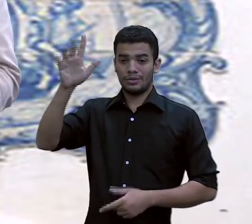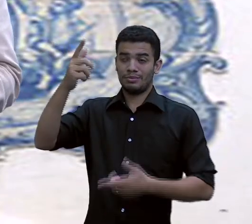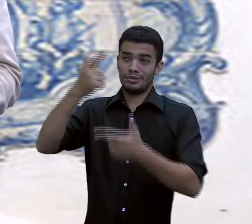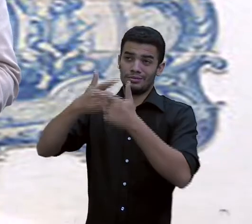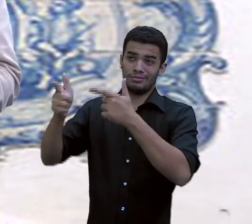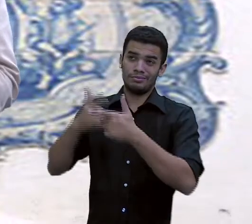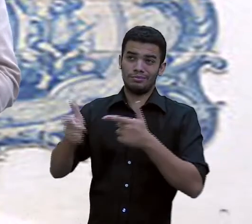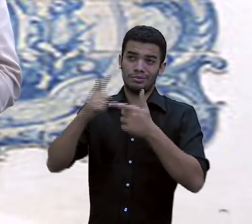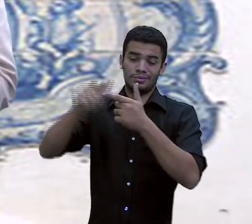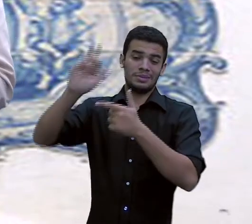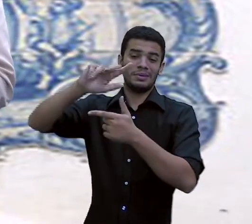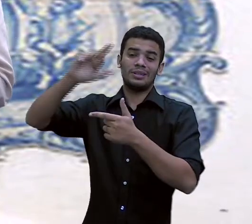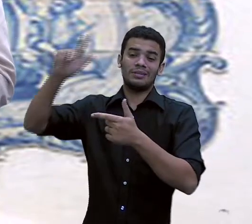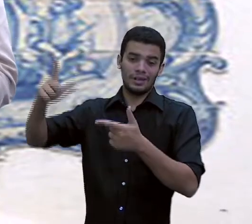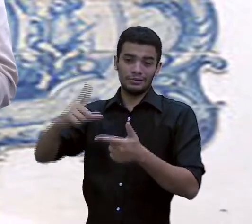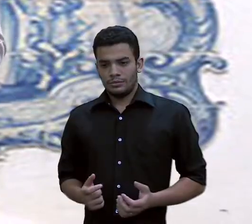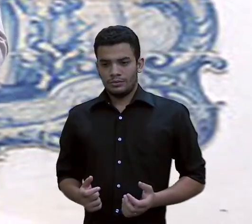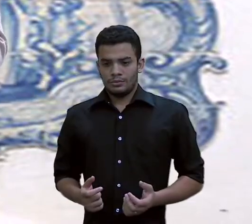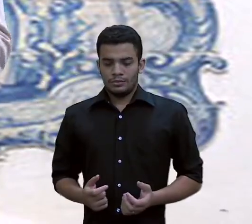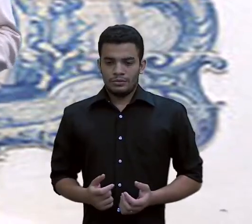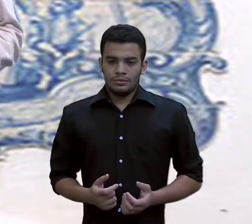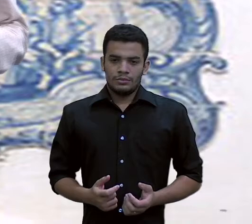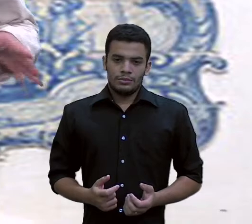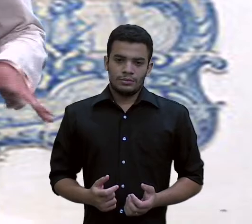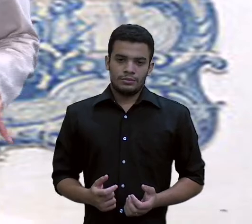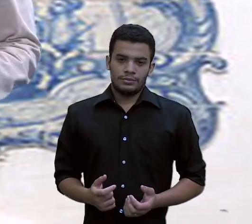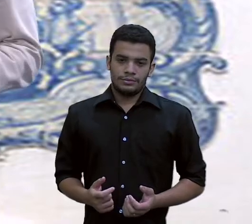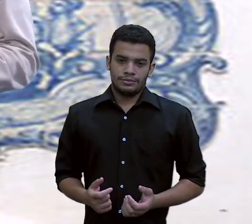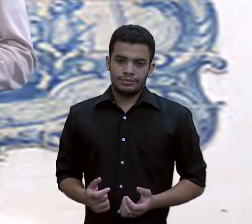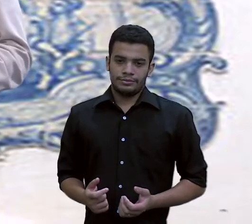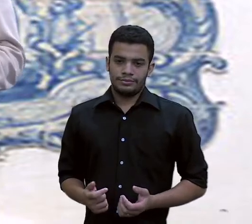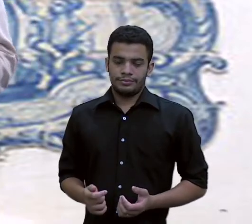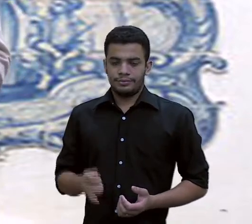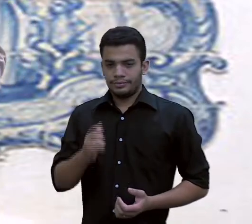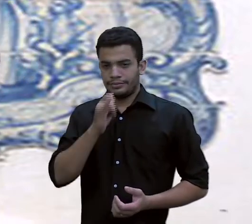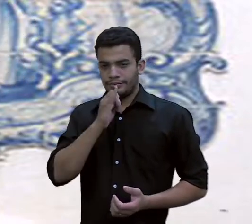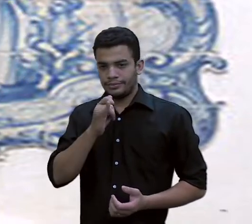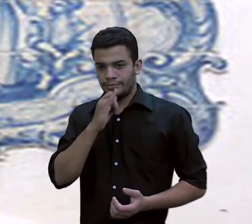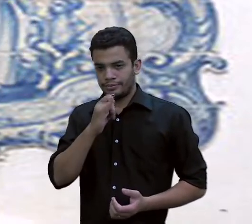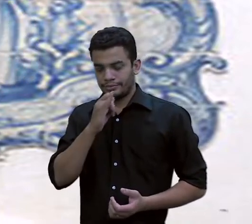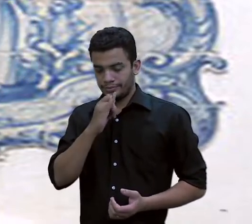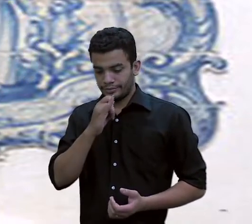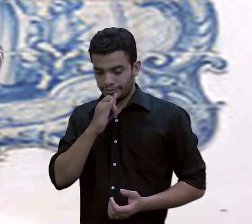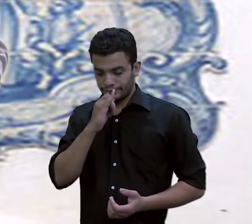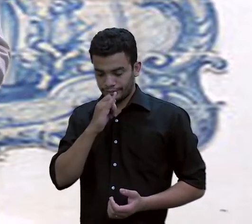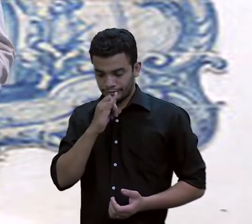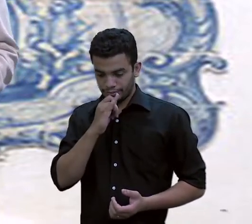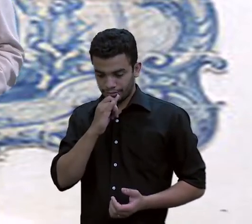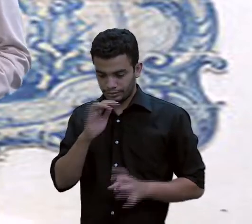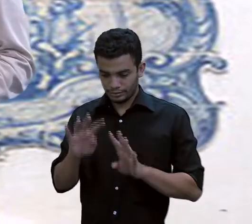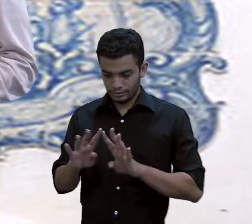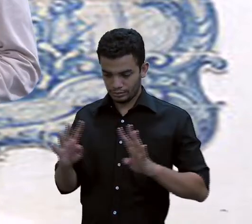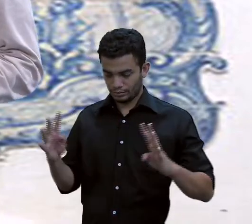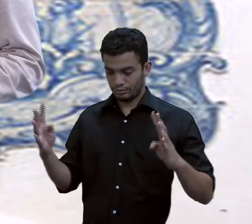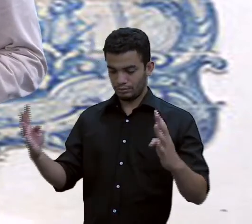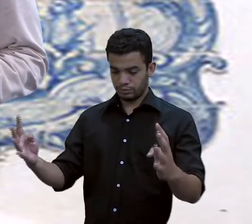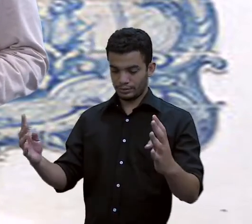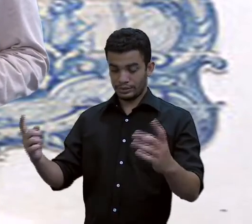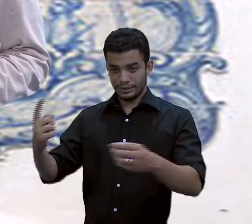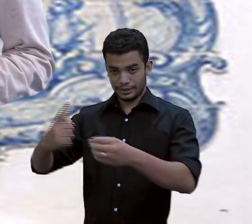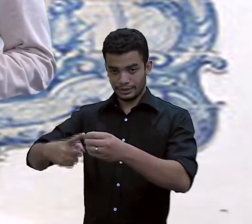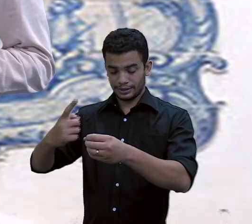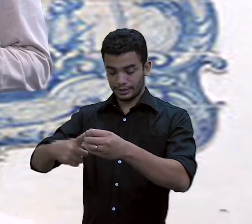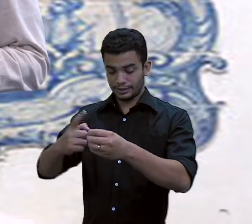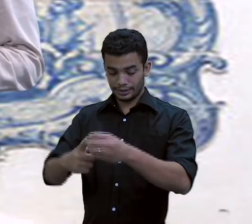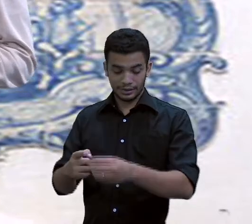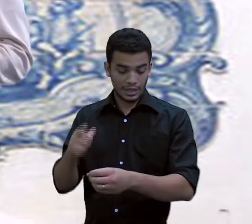com Portugal, para não perder forças. Ao redor da fortaleza surgiram plantações de trigo, pomares de pêssegos,